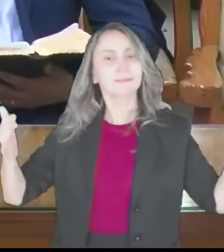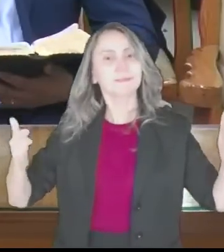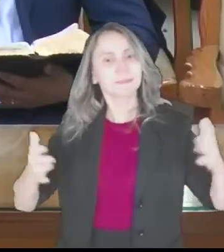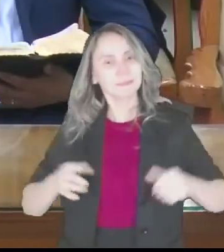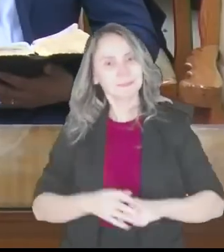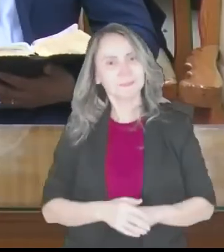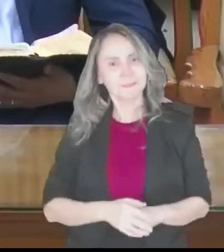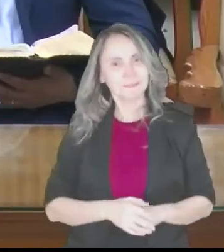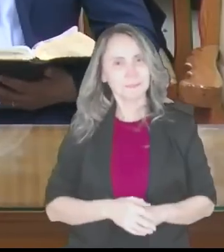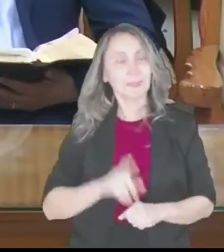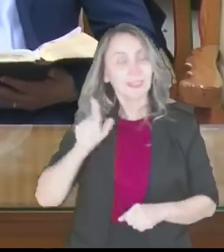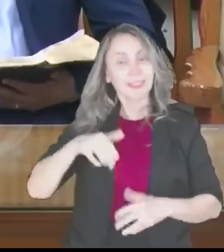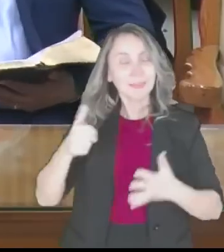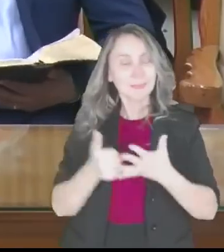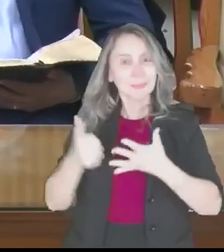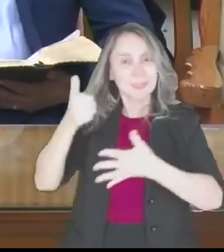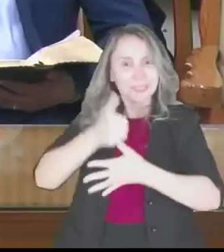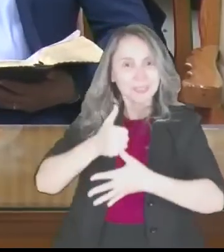É privilégio?